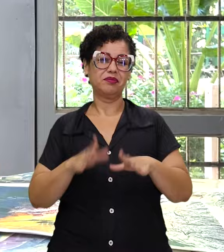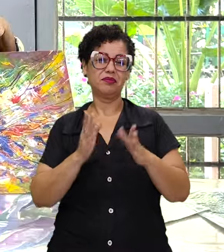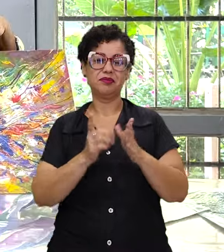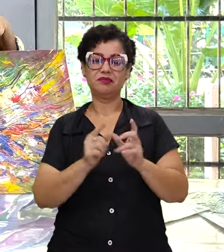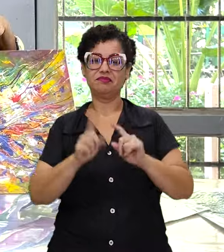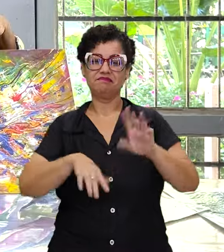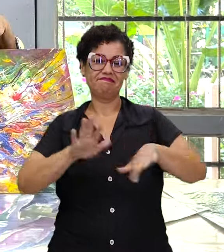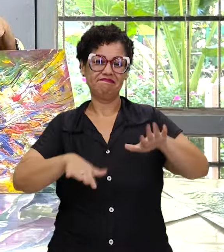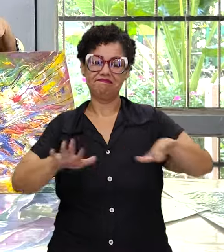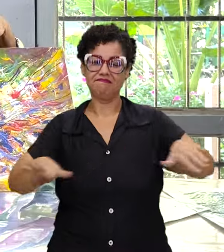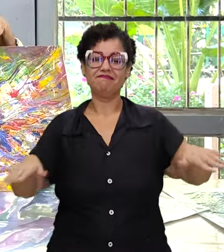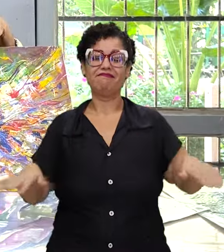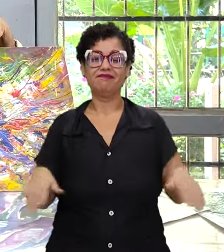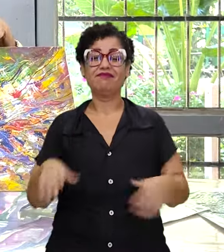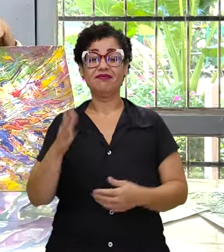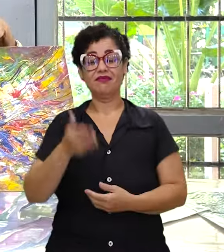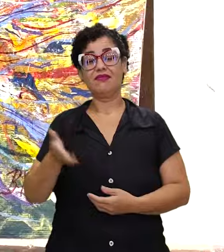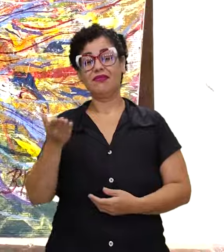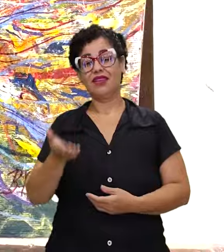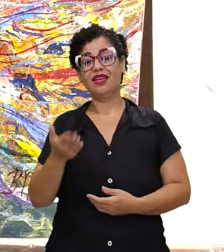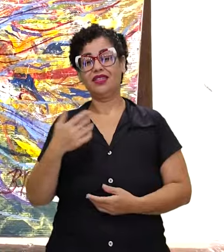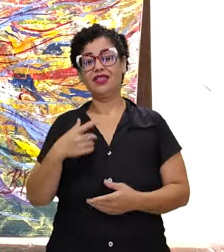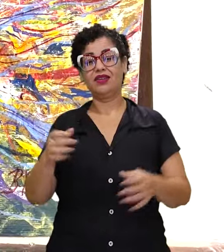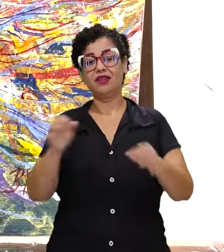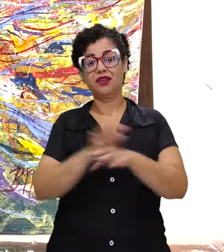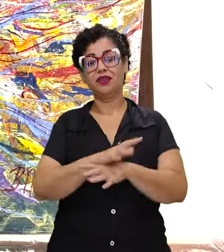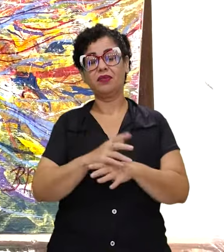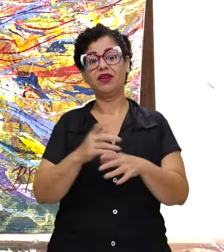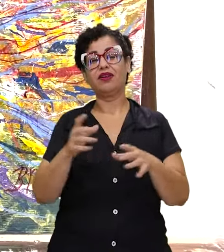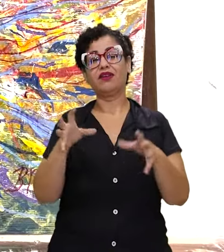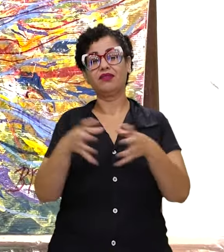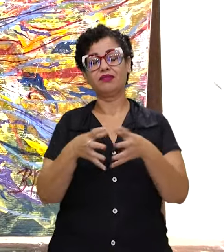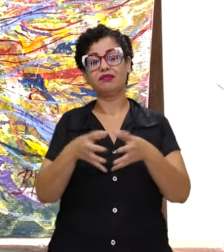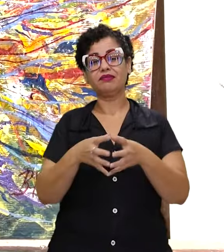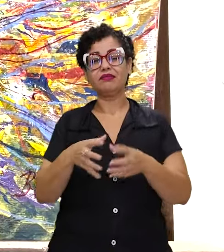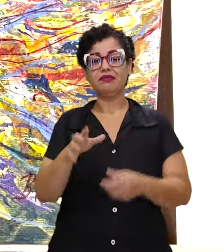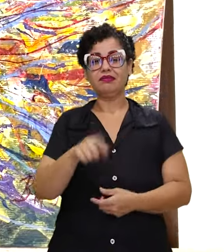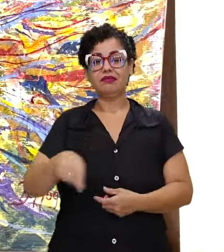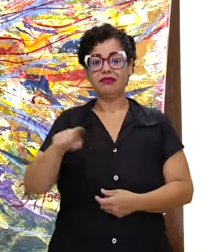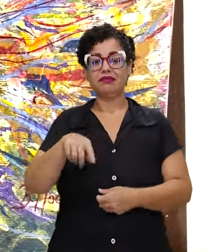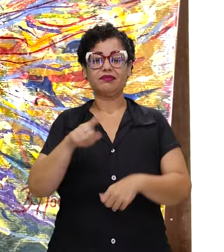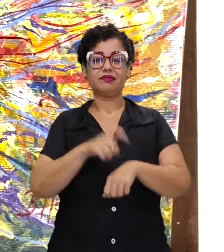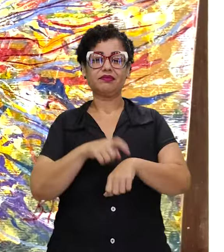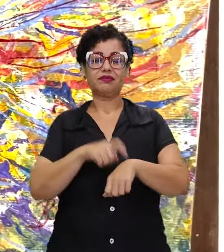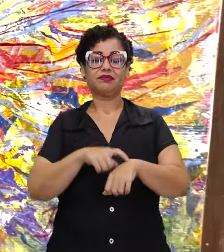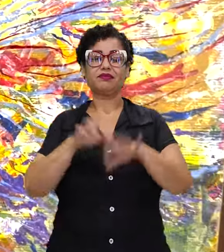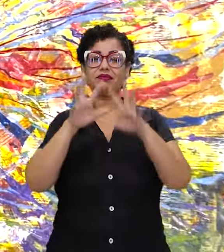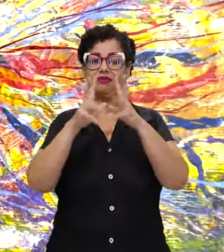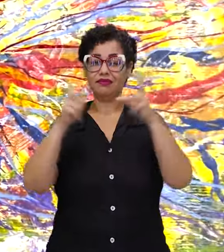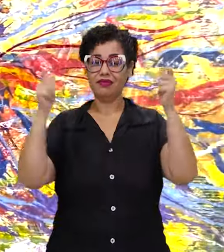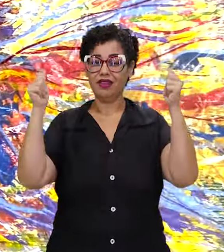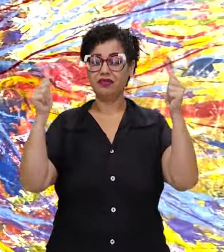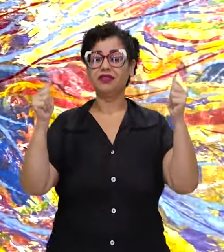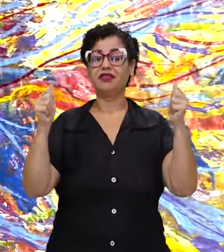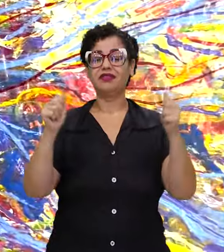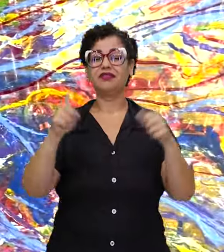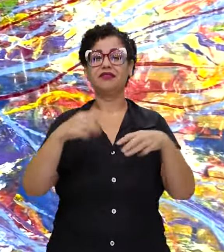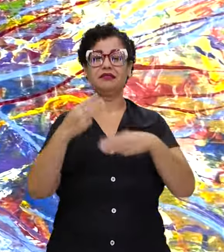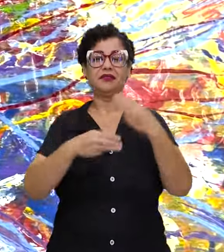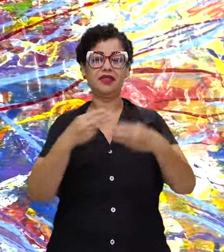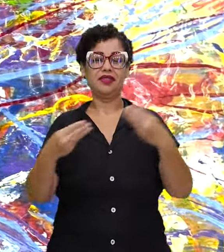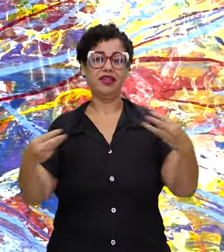médios. Aqui eu termino a minha linha, nesse momento, dos abstratos, com os